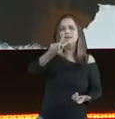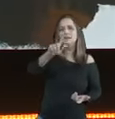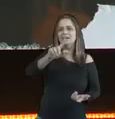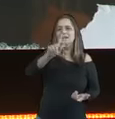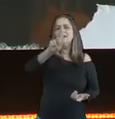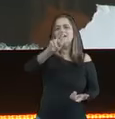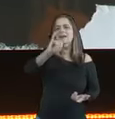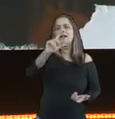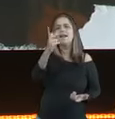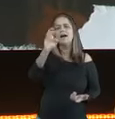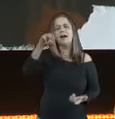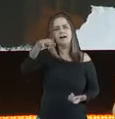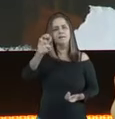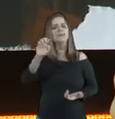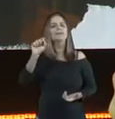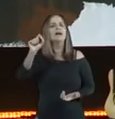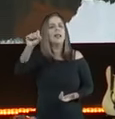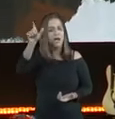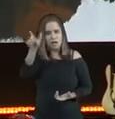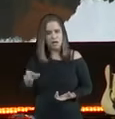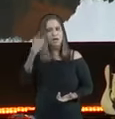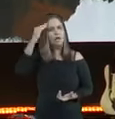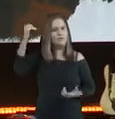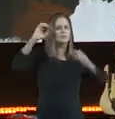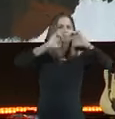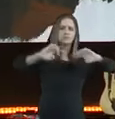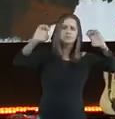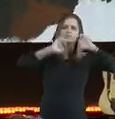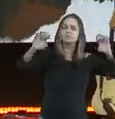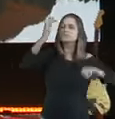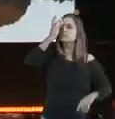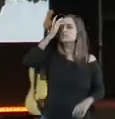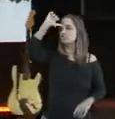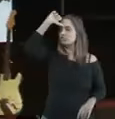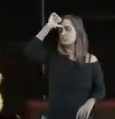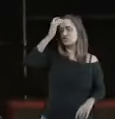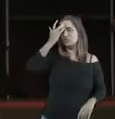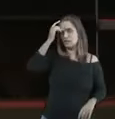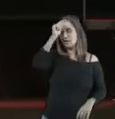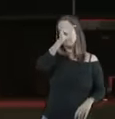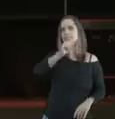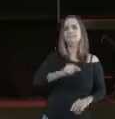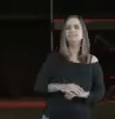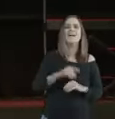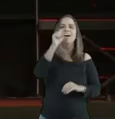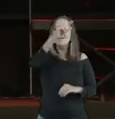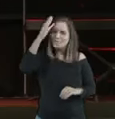salva, sem você, não precisa de você não. Fica aí. O cara vendeu tudo que tinha,